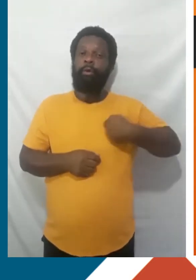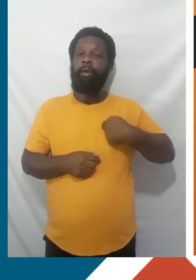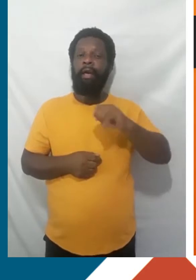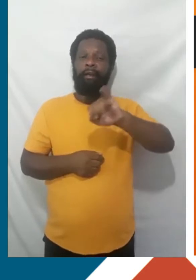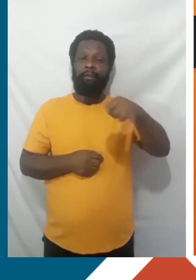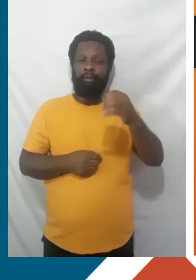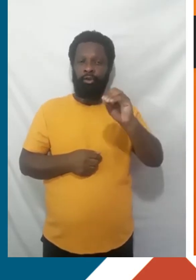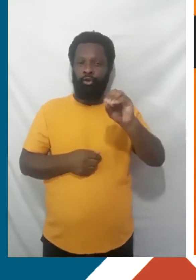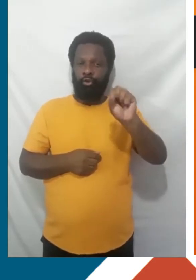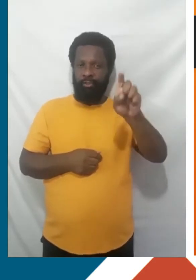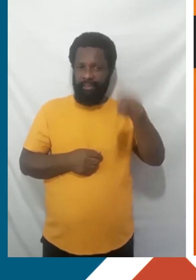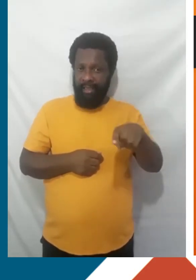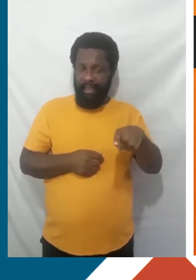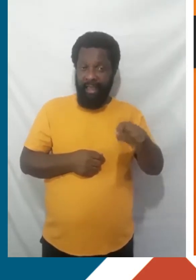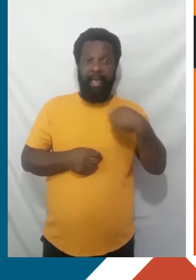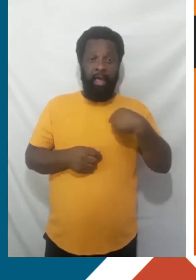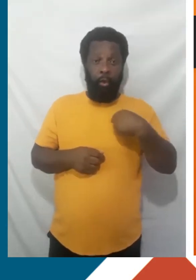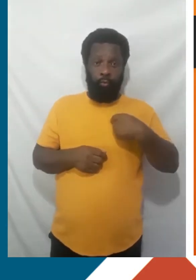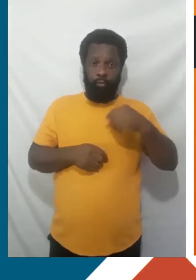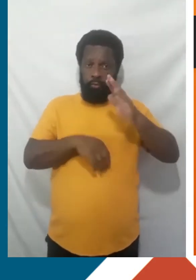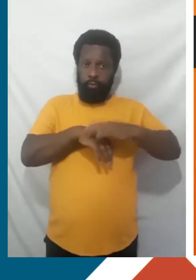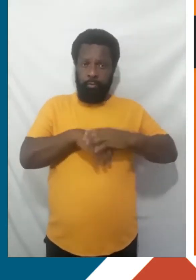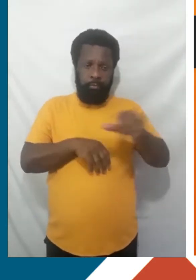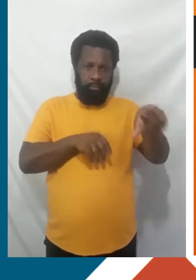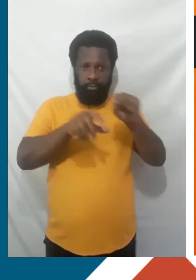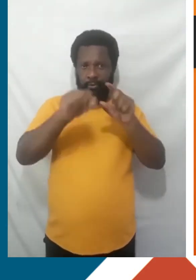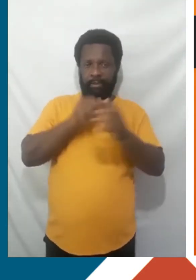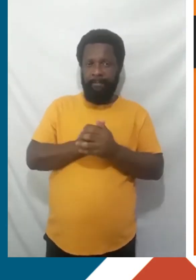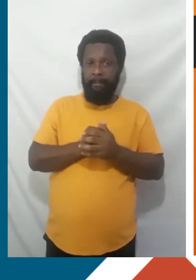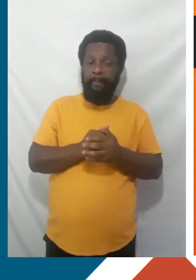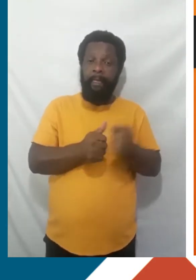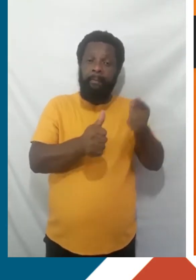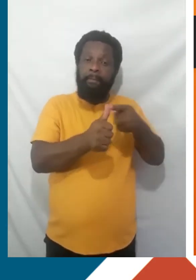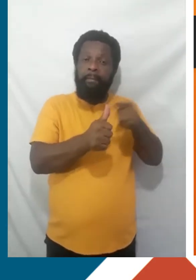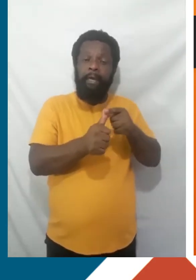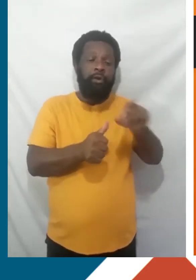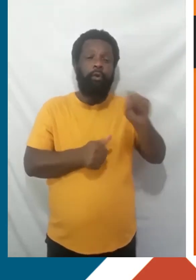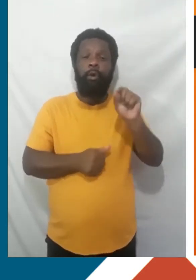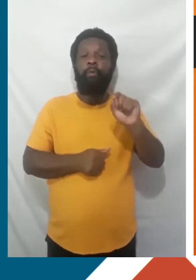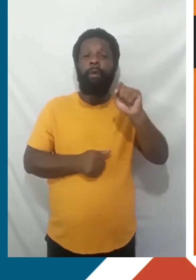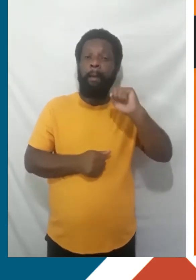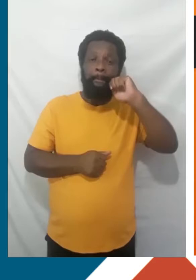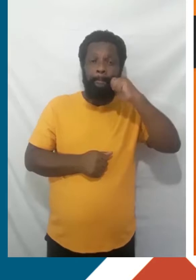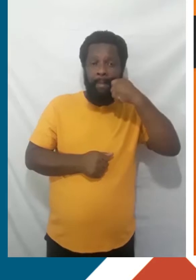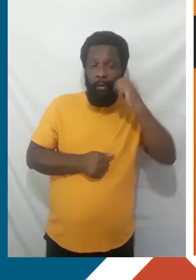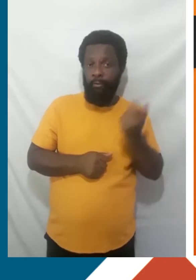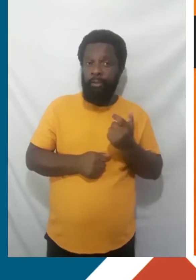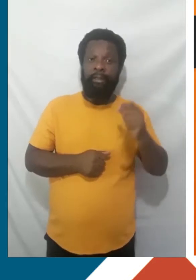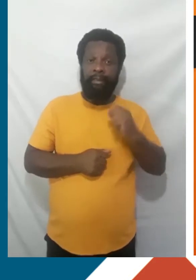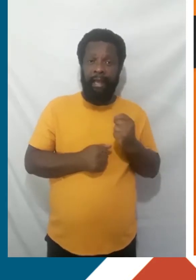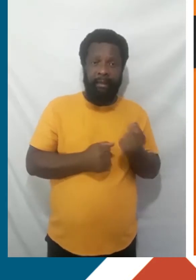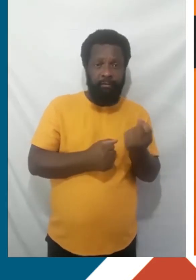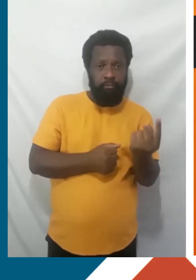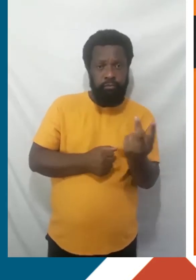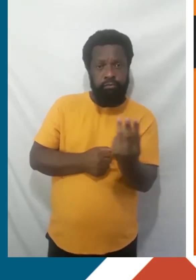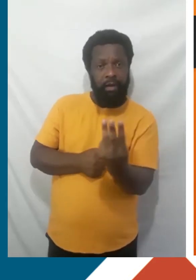colocar no lugar de José. Vamos nos colocar na posição do José. Na primeira decisão, escolhemos o tipo do pão. Há